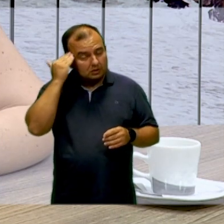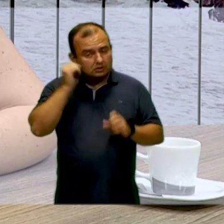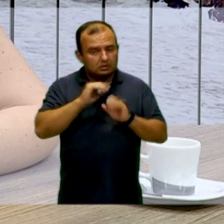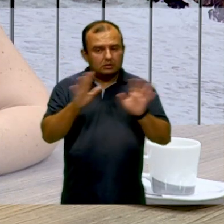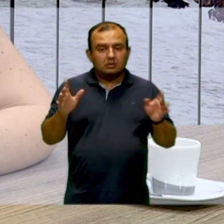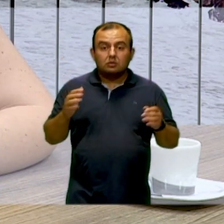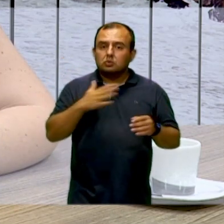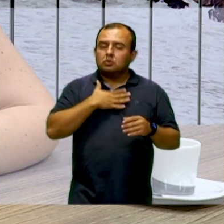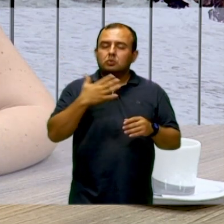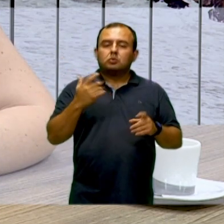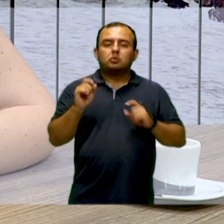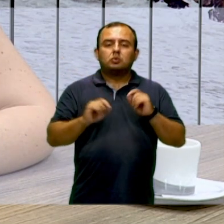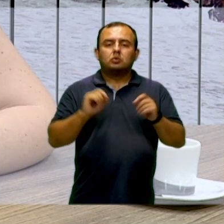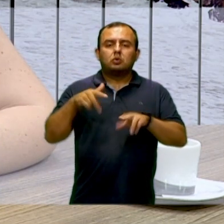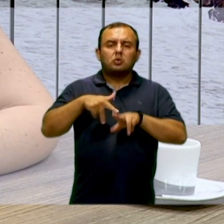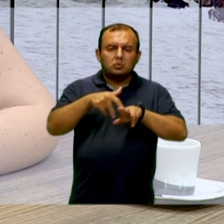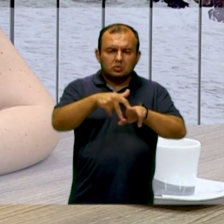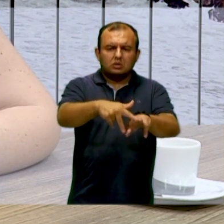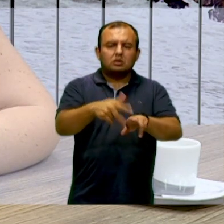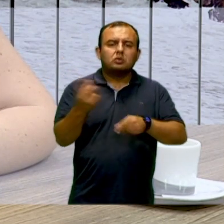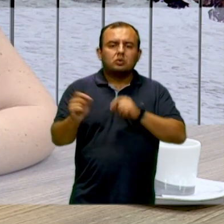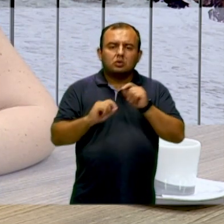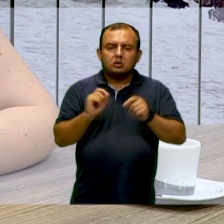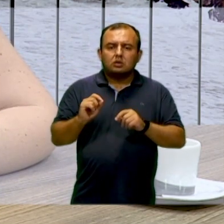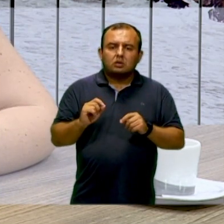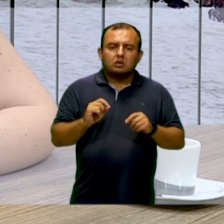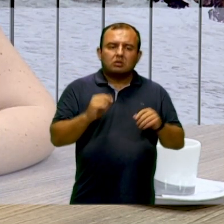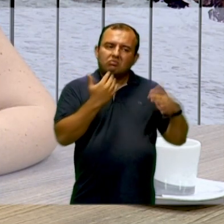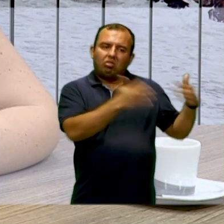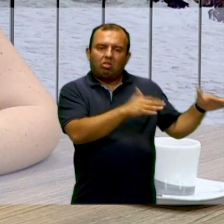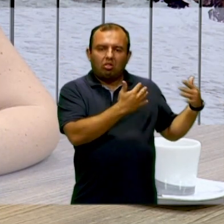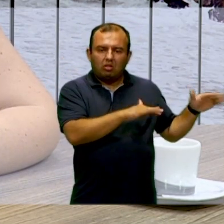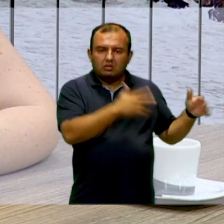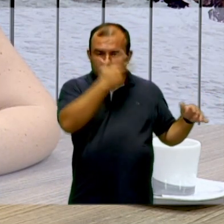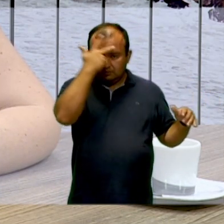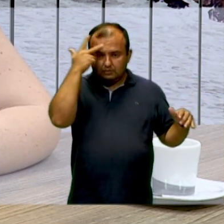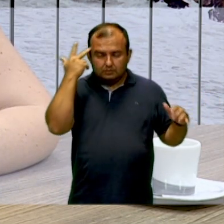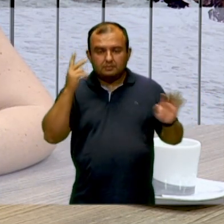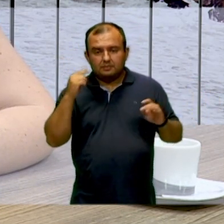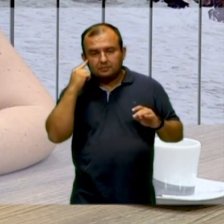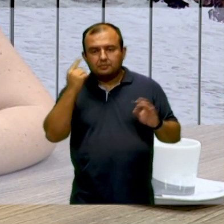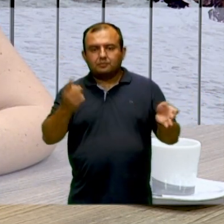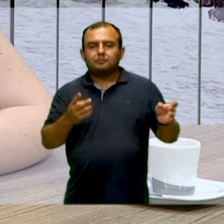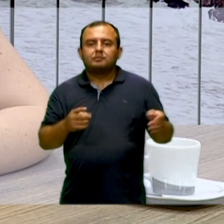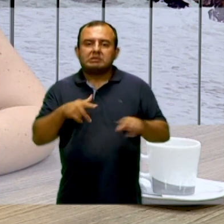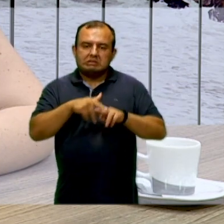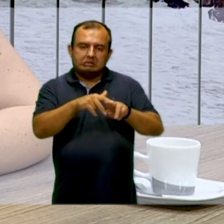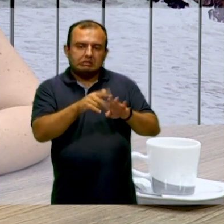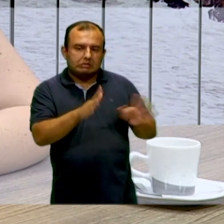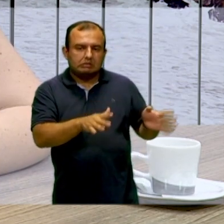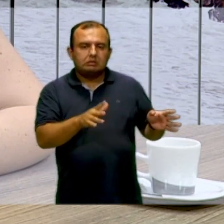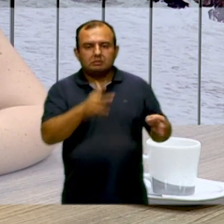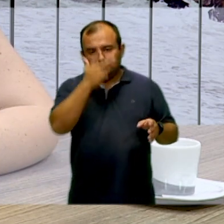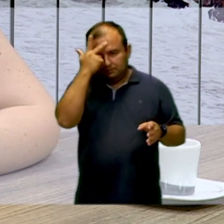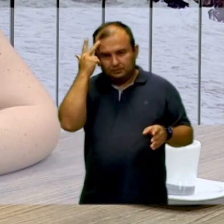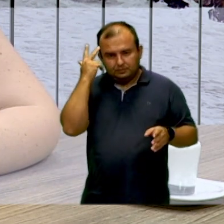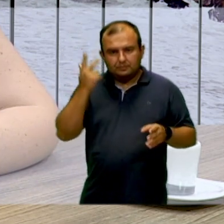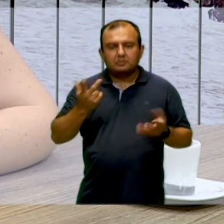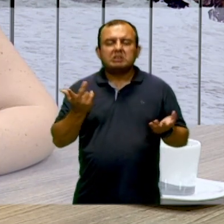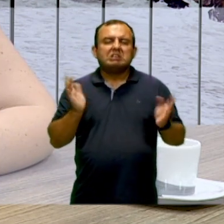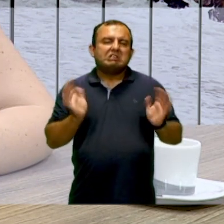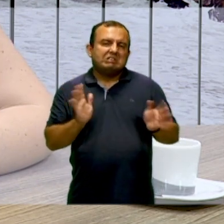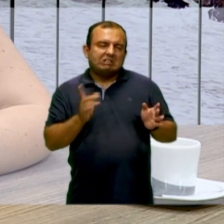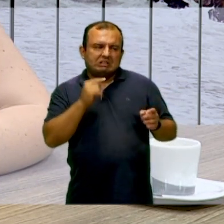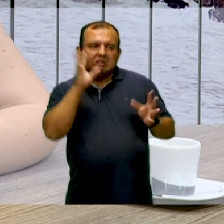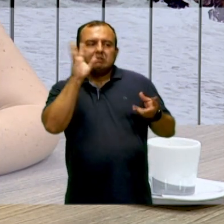me surpreende é porque o skate é algo muito marginalizado, né? As pessoas logo já pensam, anda de skate, já deve ser uma pessoa que...